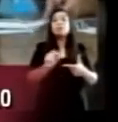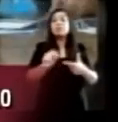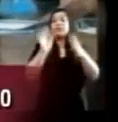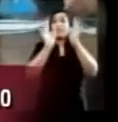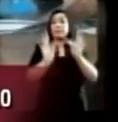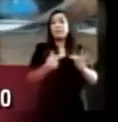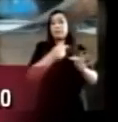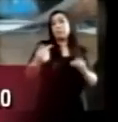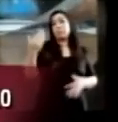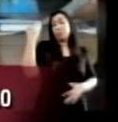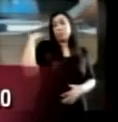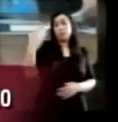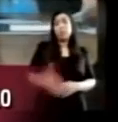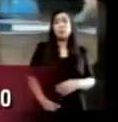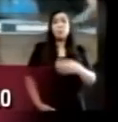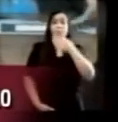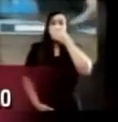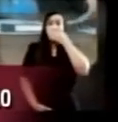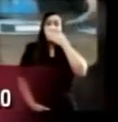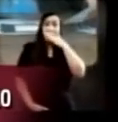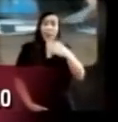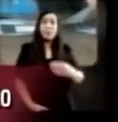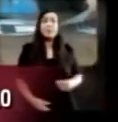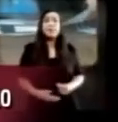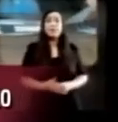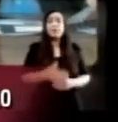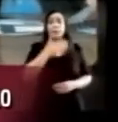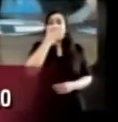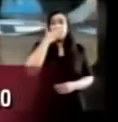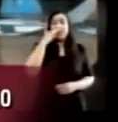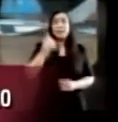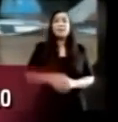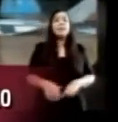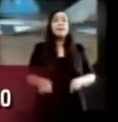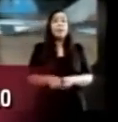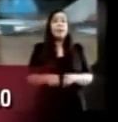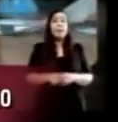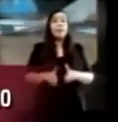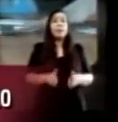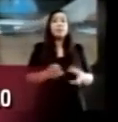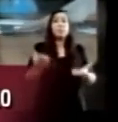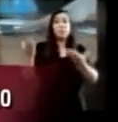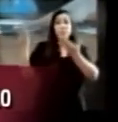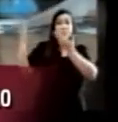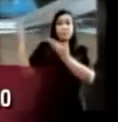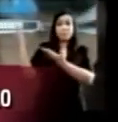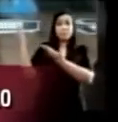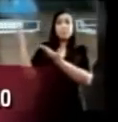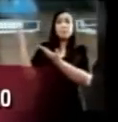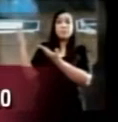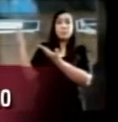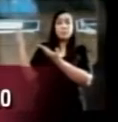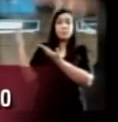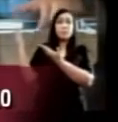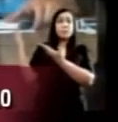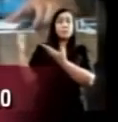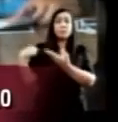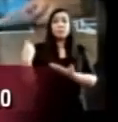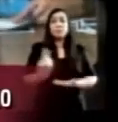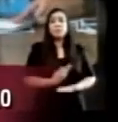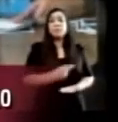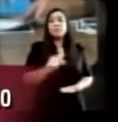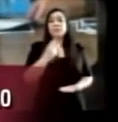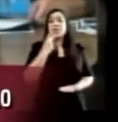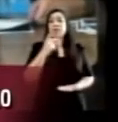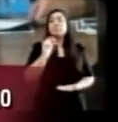semana passada. E isso aí, nesse caso aqui, nós estamos falando